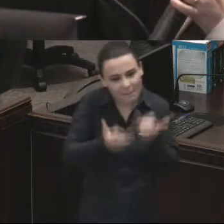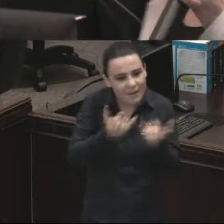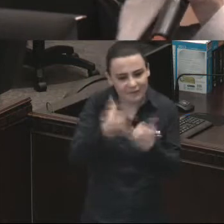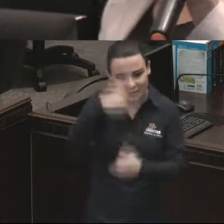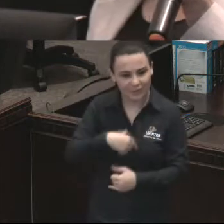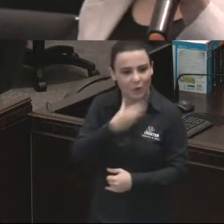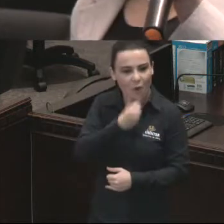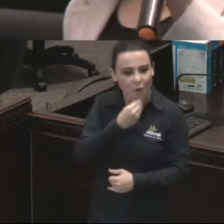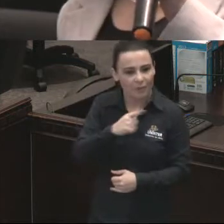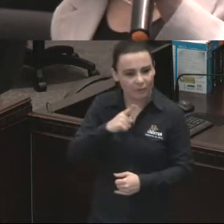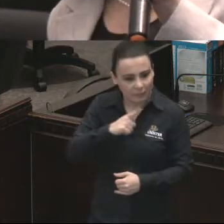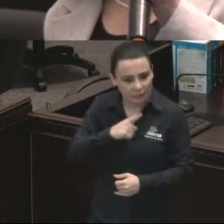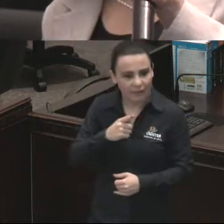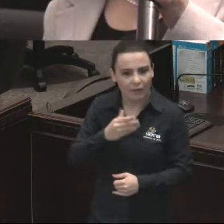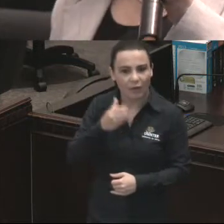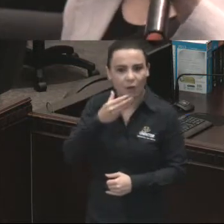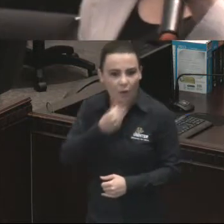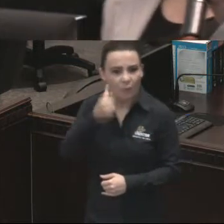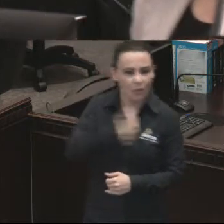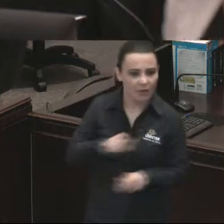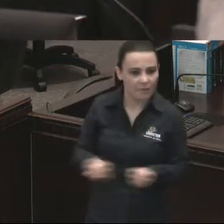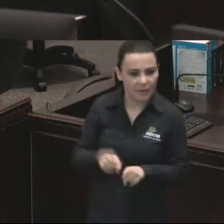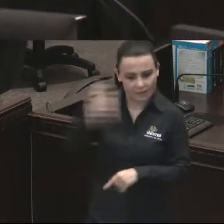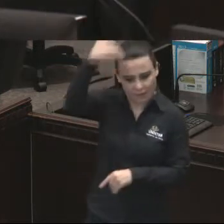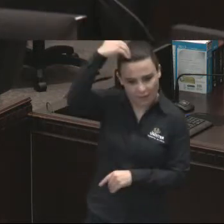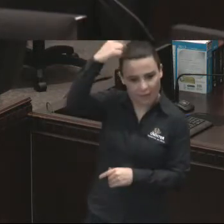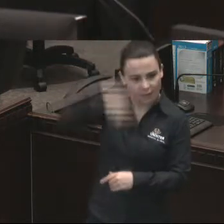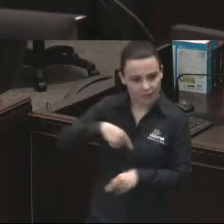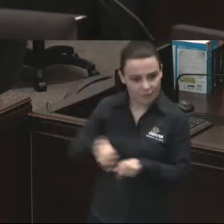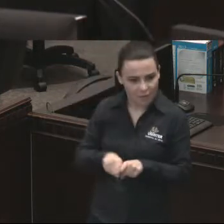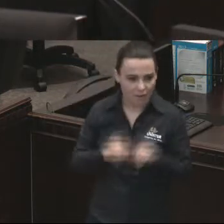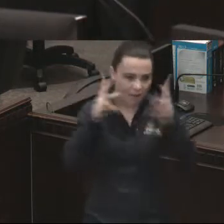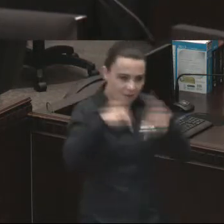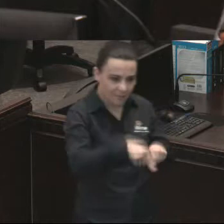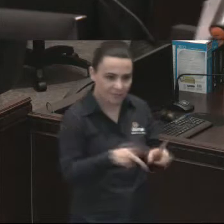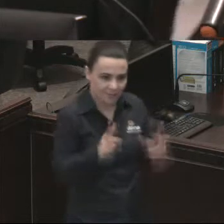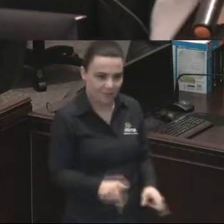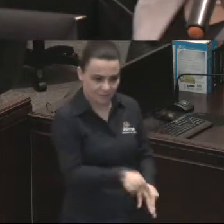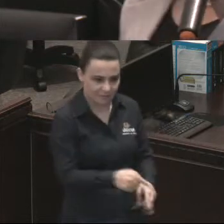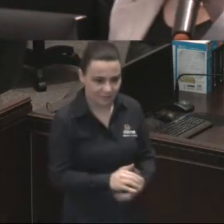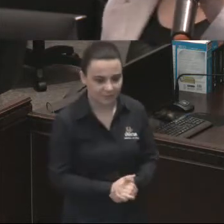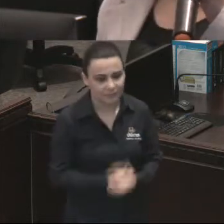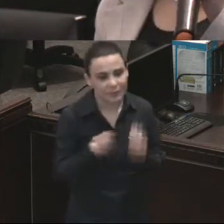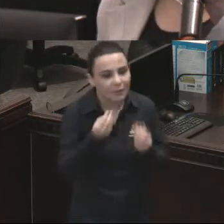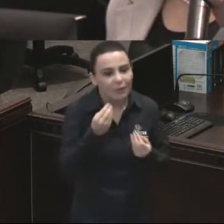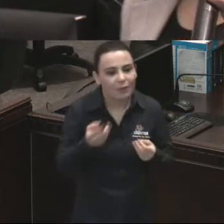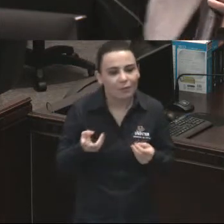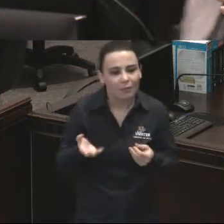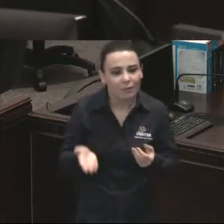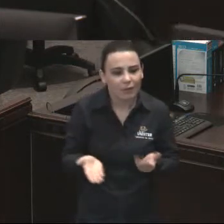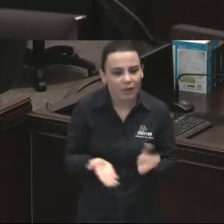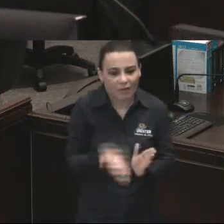água, eles não retiram, né, esses produtos da água. Então, como seria isso, então, na nossa